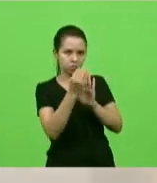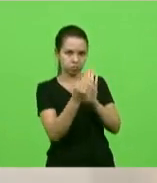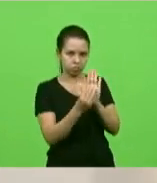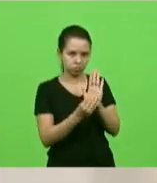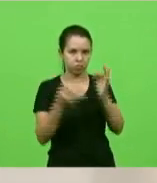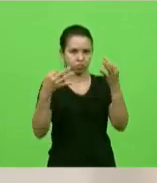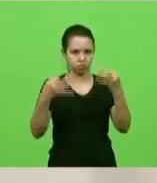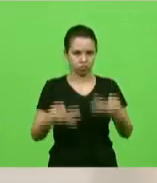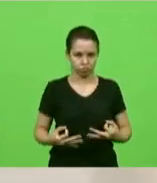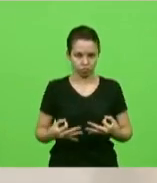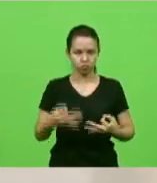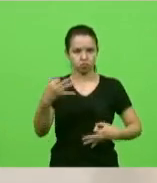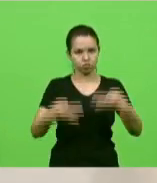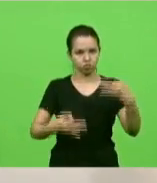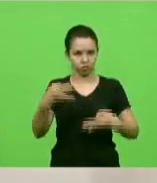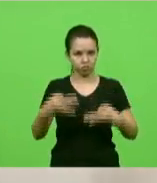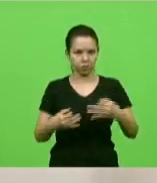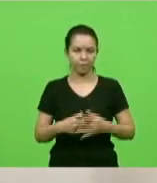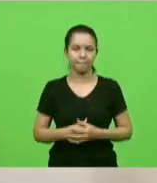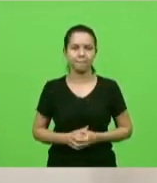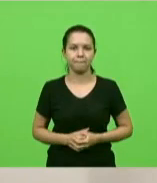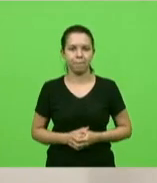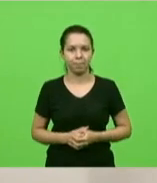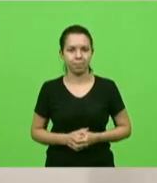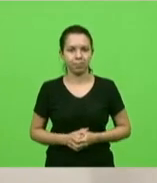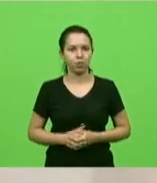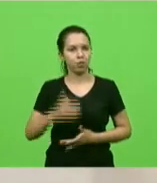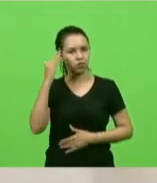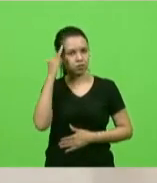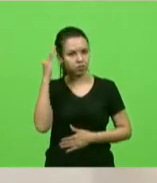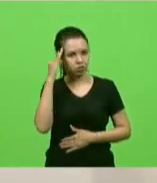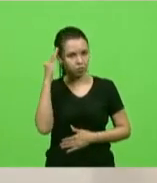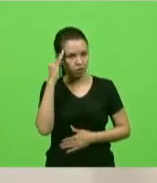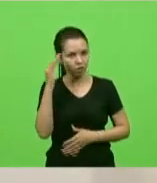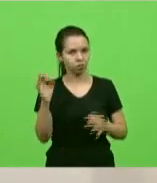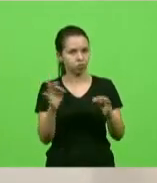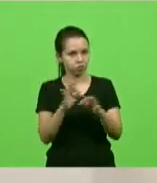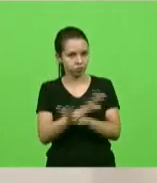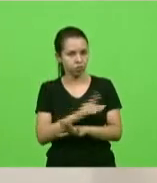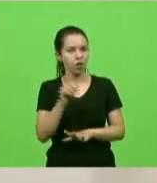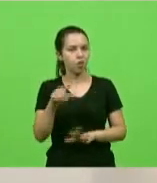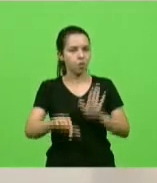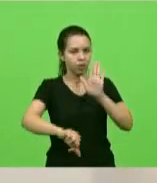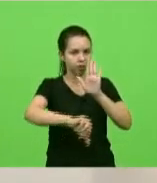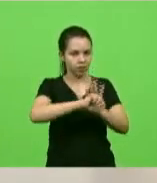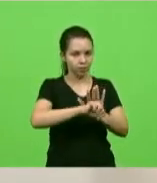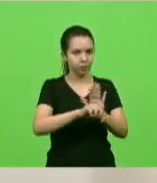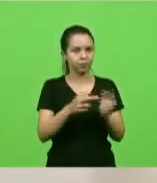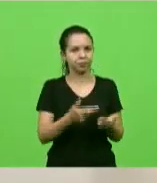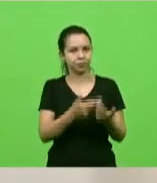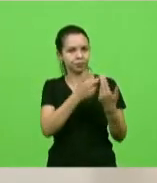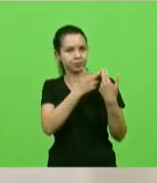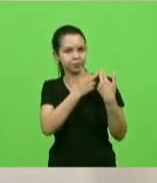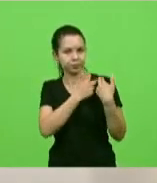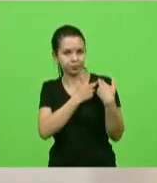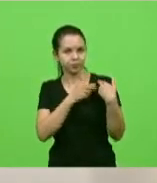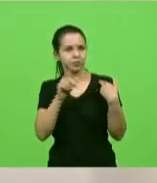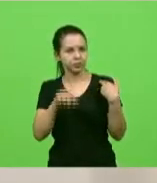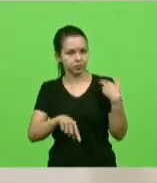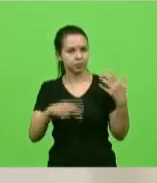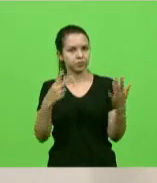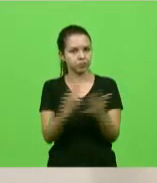ordenamento jurídico. O entendimento consolidado é de que os crimes de responsabilidade são